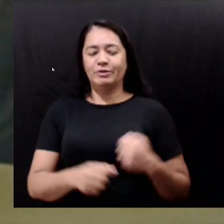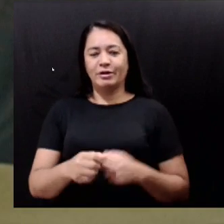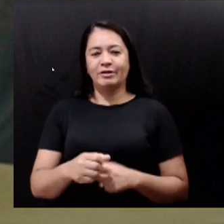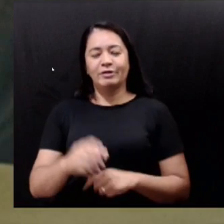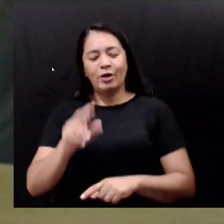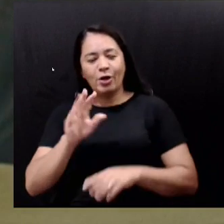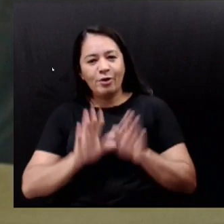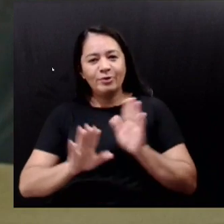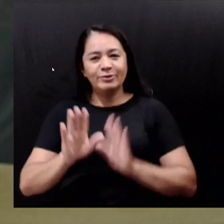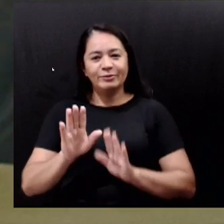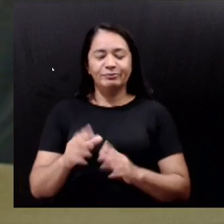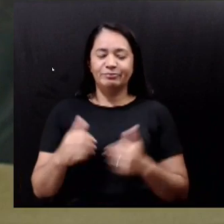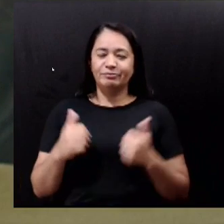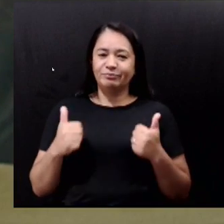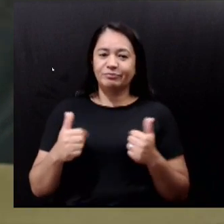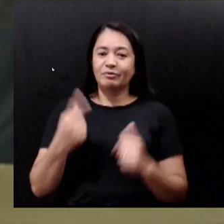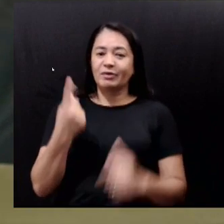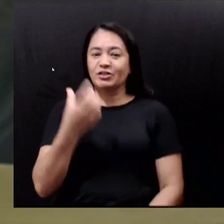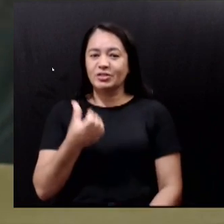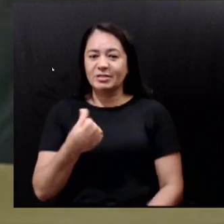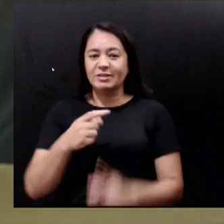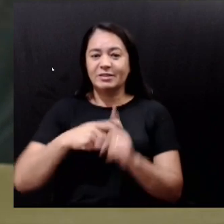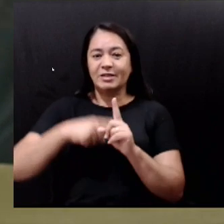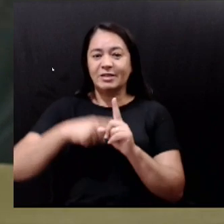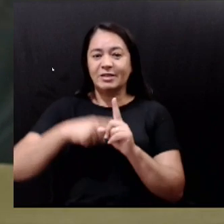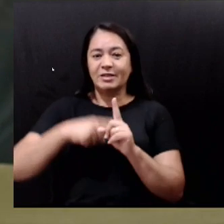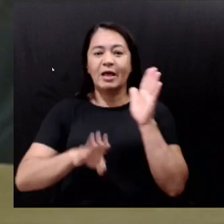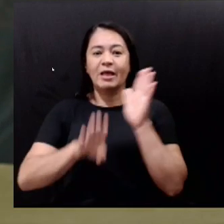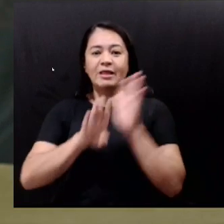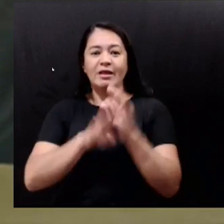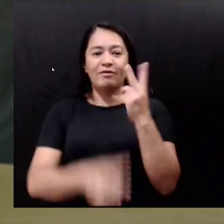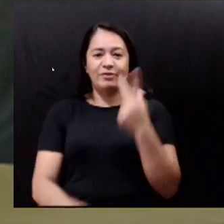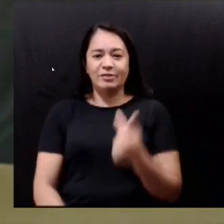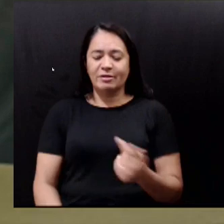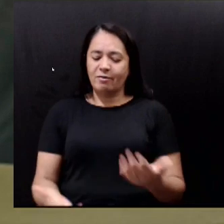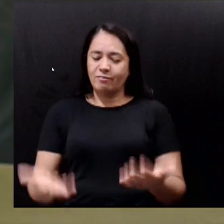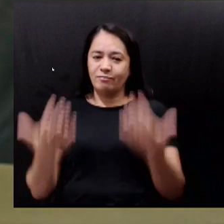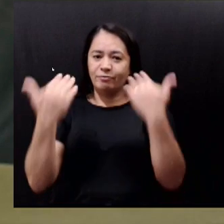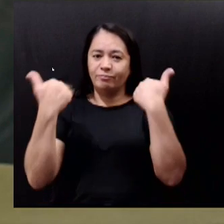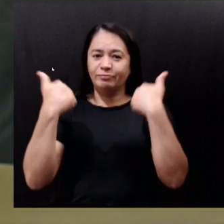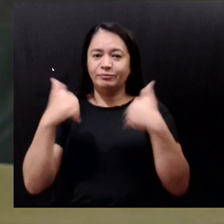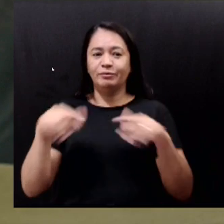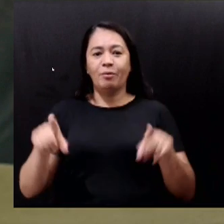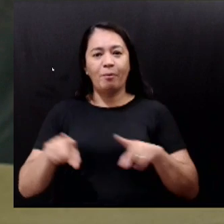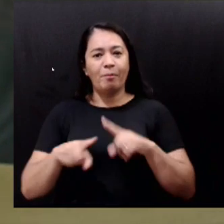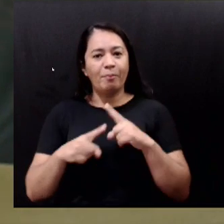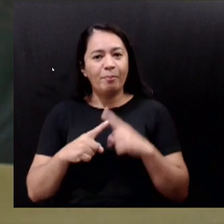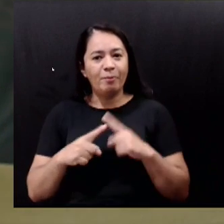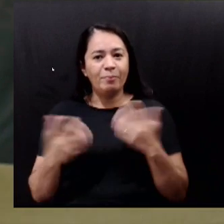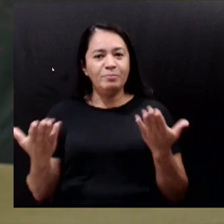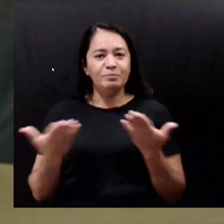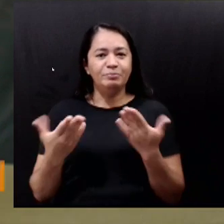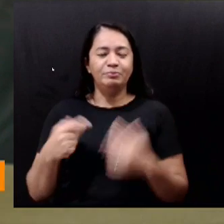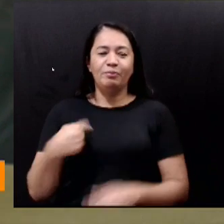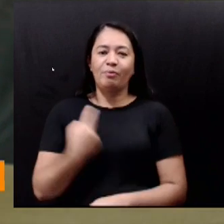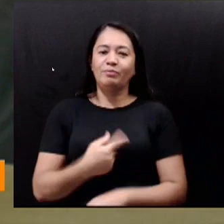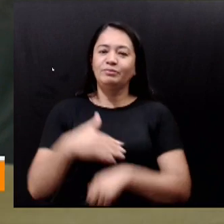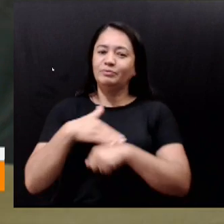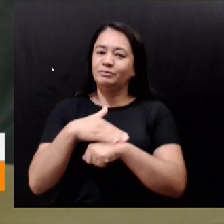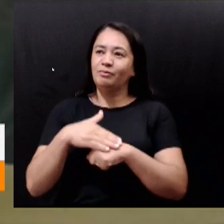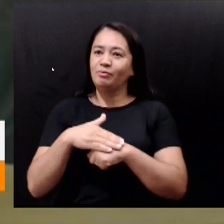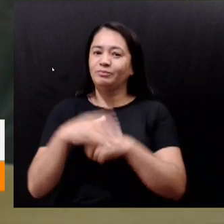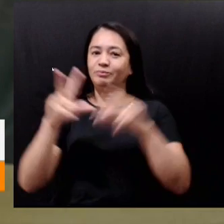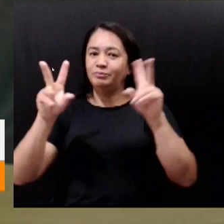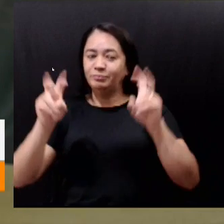mínima 16, máxima 27, vamos embora, porque agora nós vamos falar de vizinhança. Antigamente, a